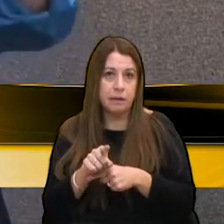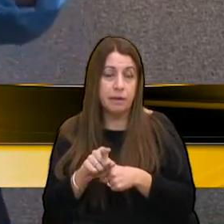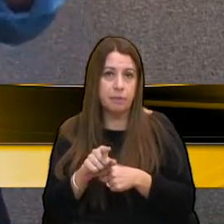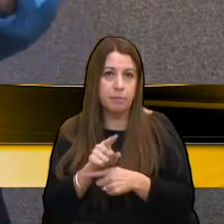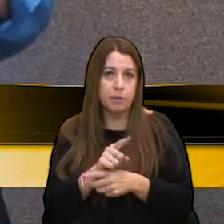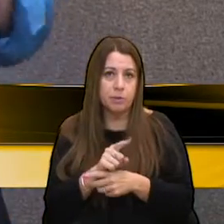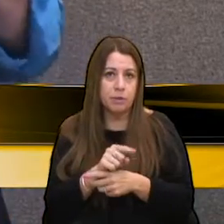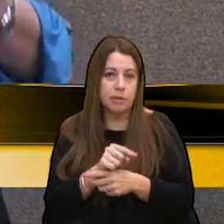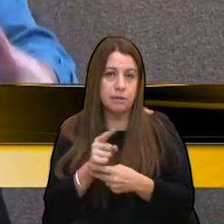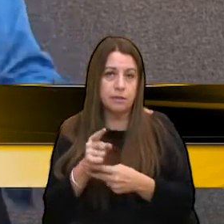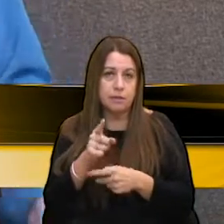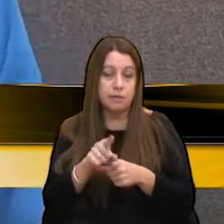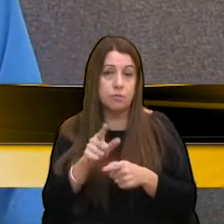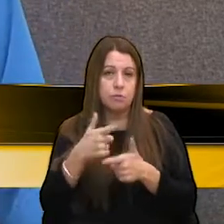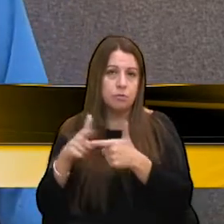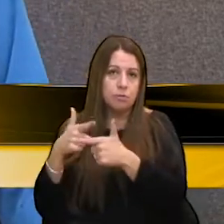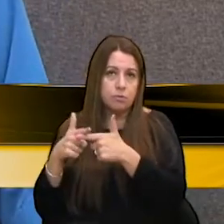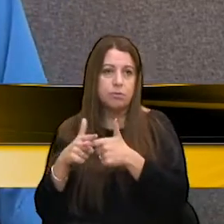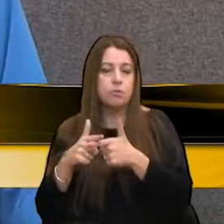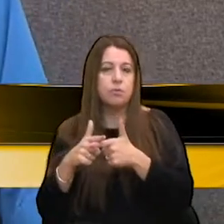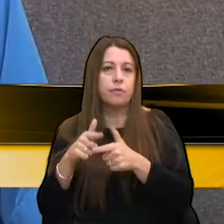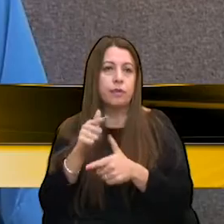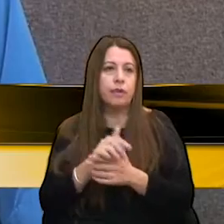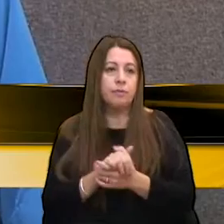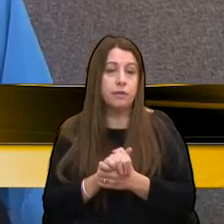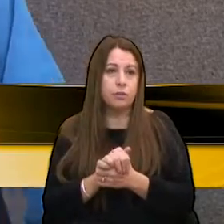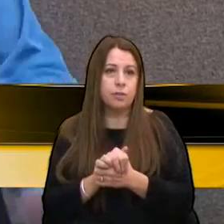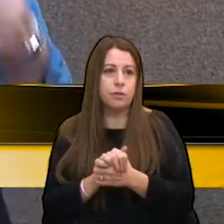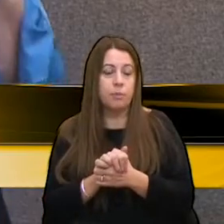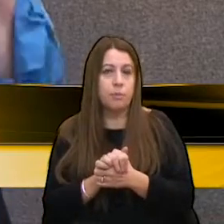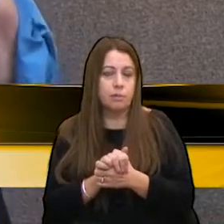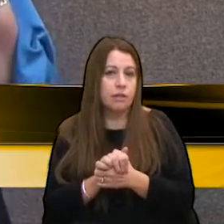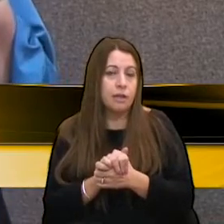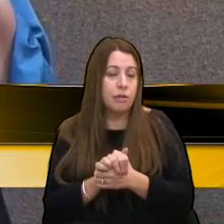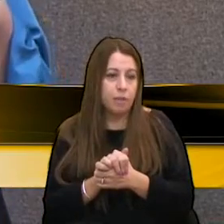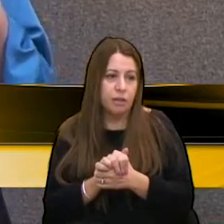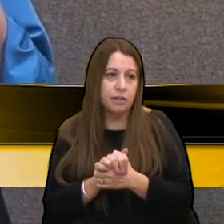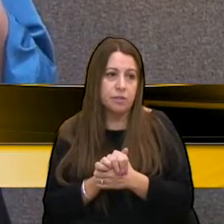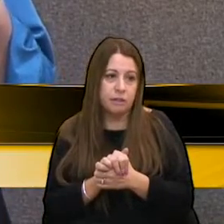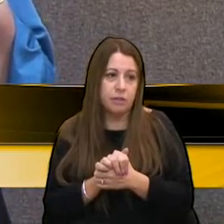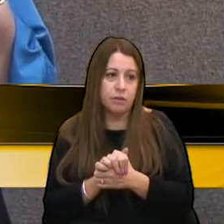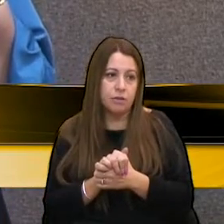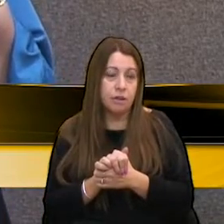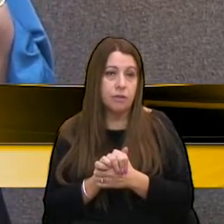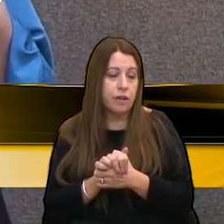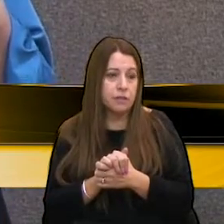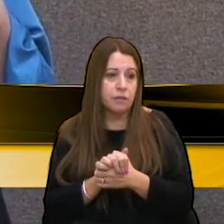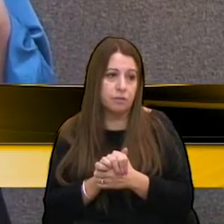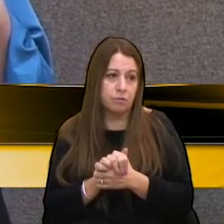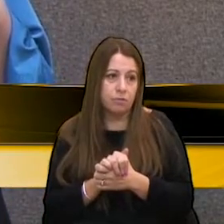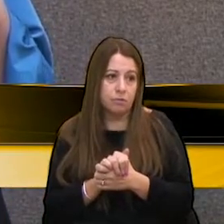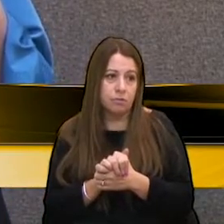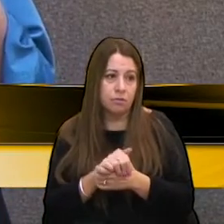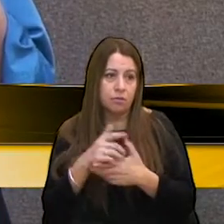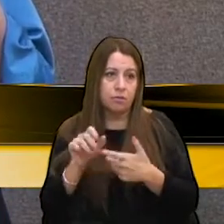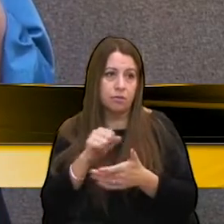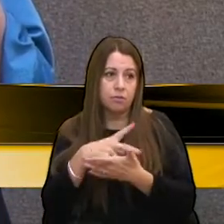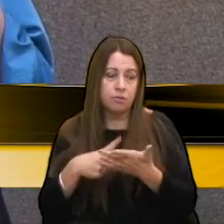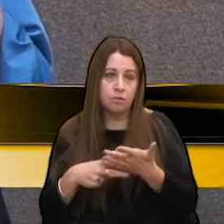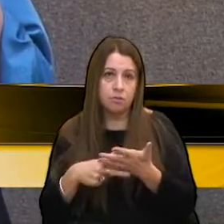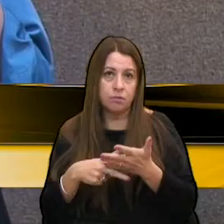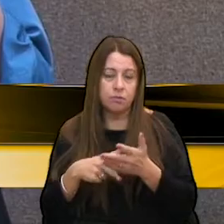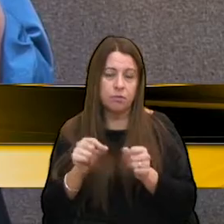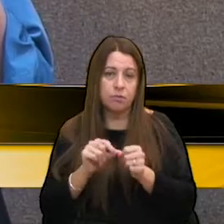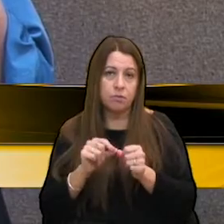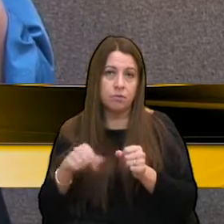um pequeno problema de vista de iniciativa, em o prefeito acolhendo o projeto que